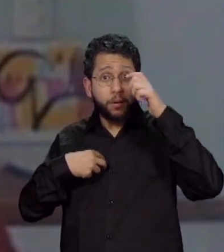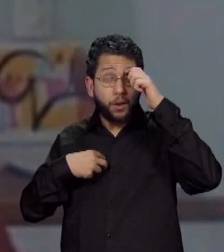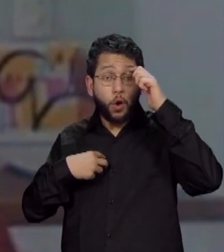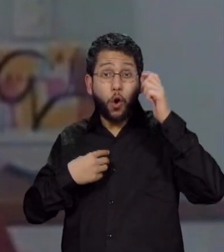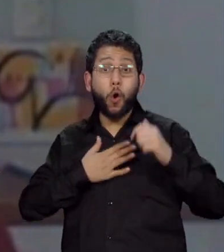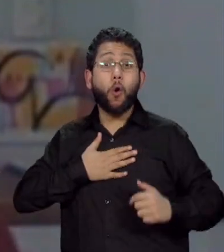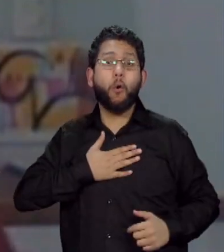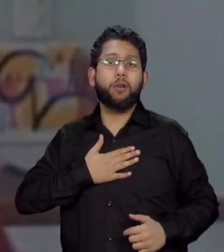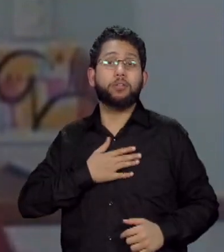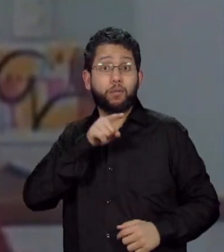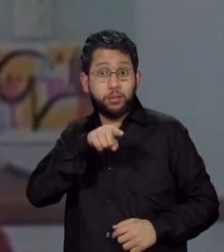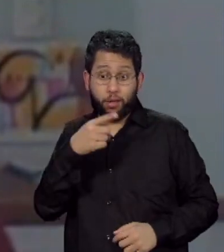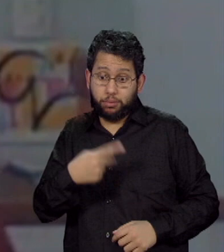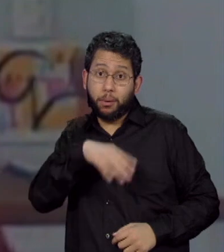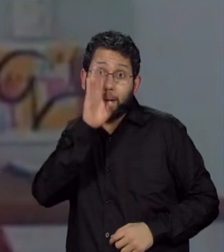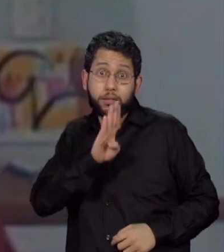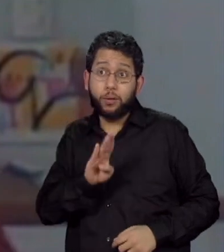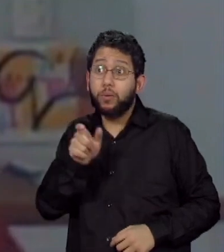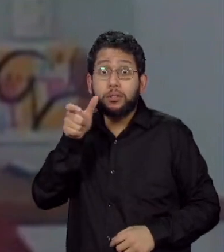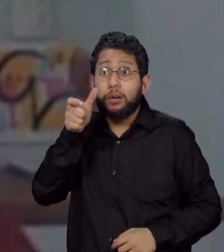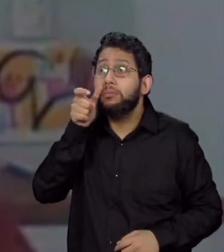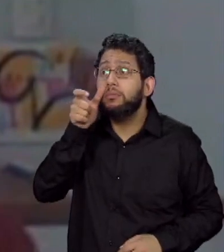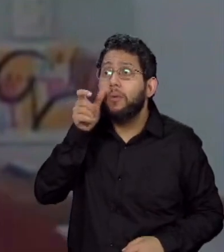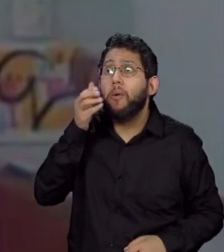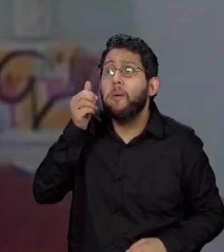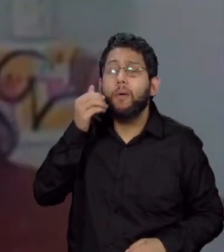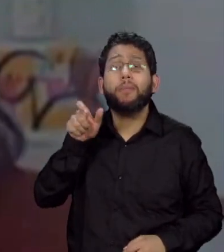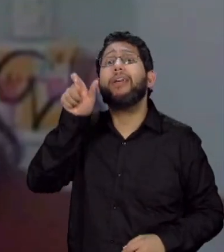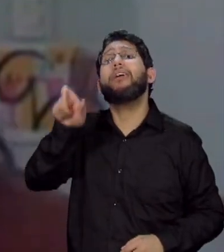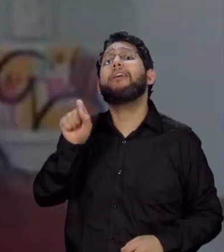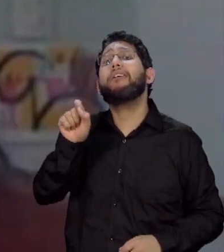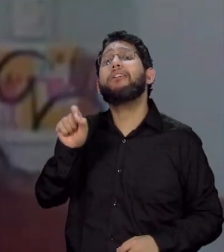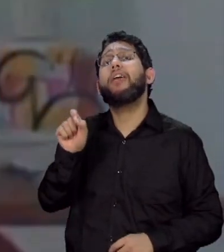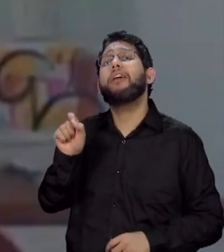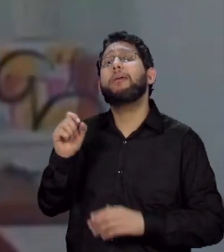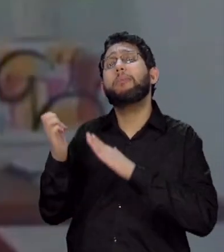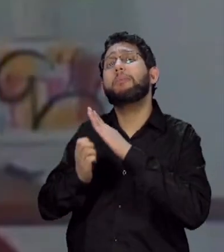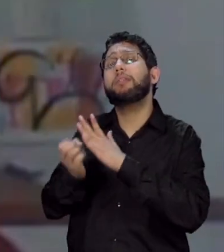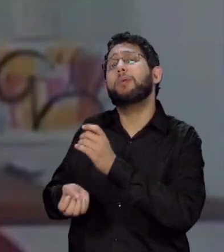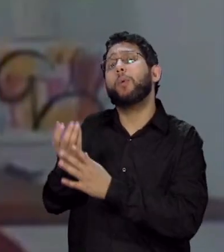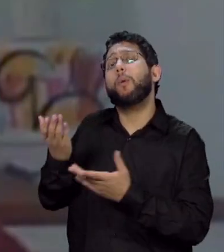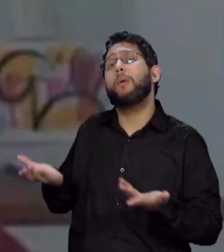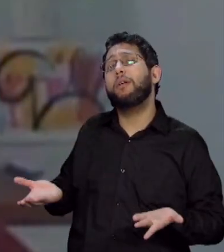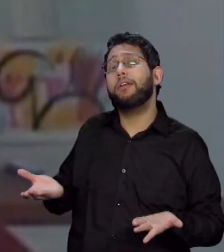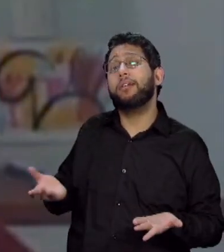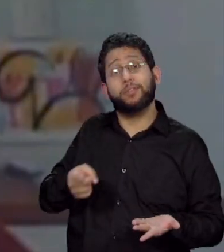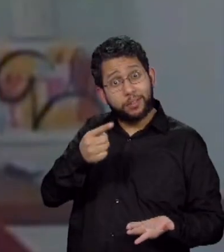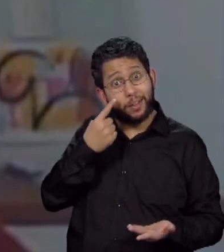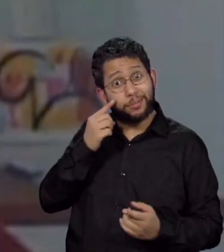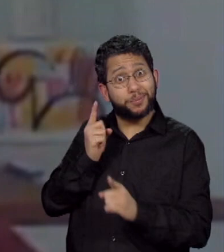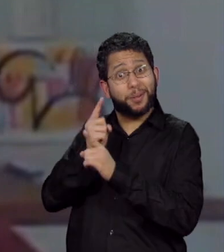você consome, brasileiras, né? Quem é que é a produtora que está desenvolvendo essas obras?